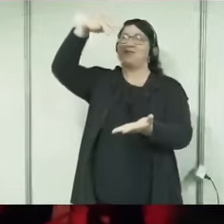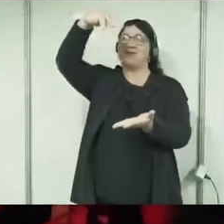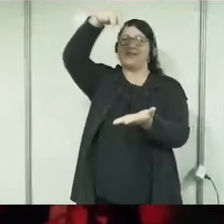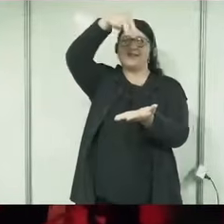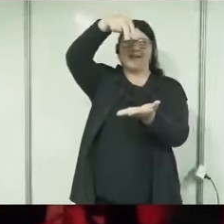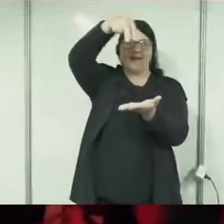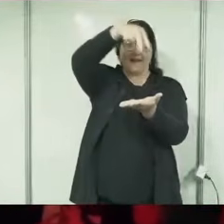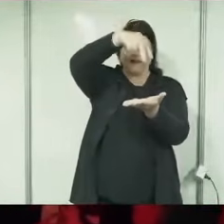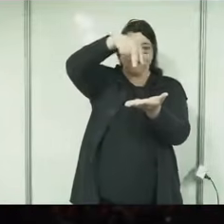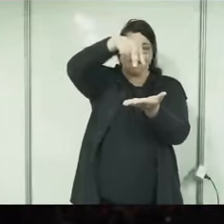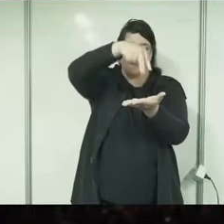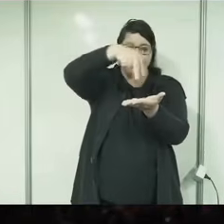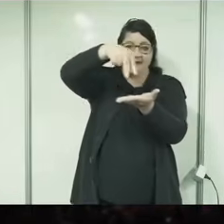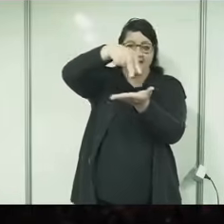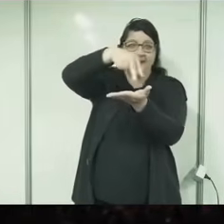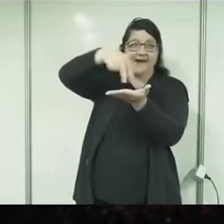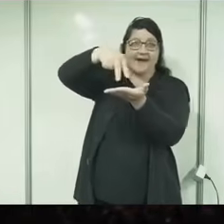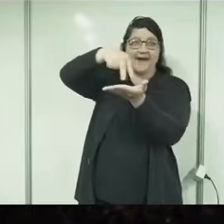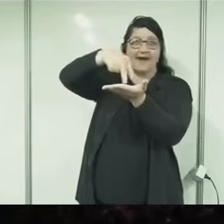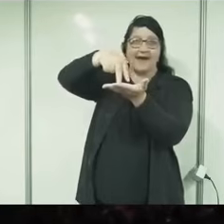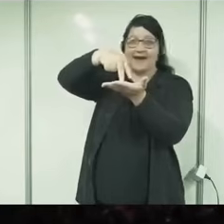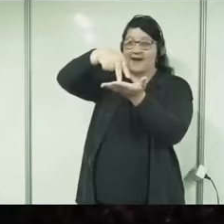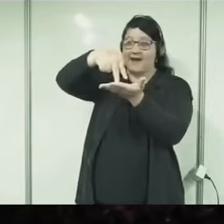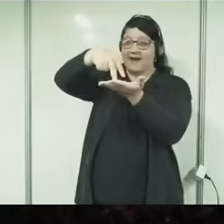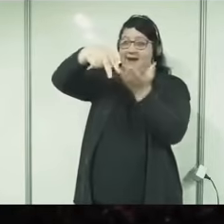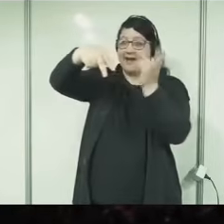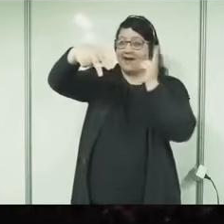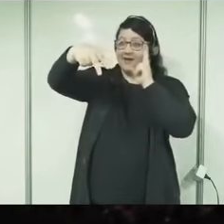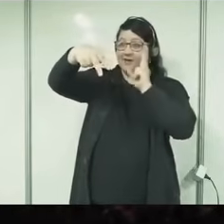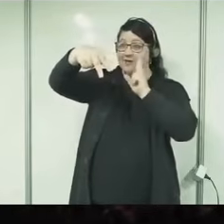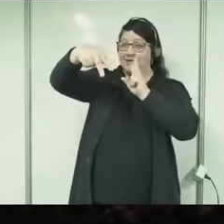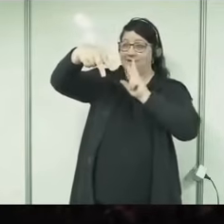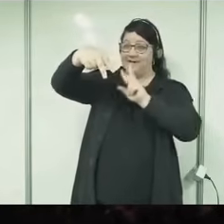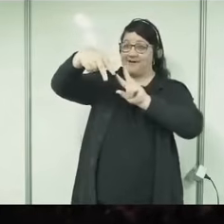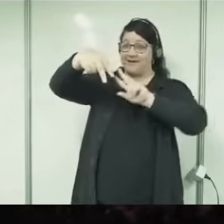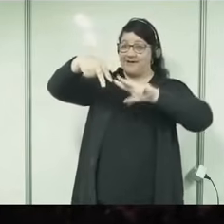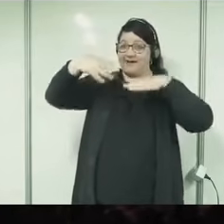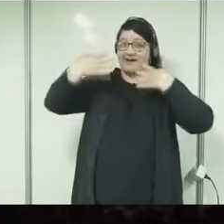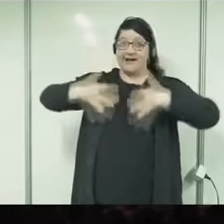Materializando ante os olhos surpresos do mundo.